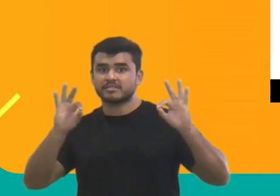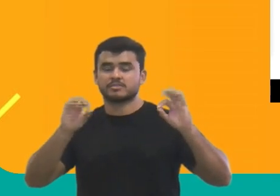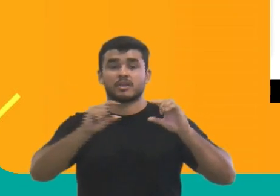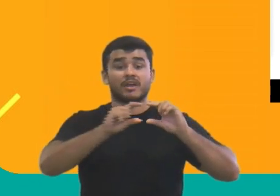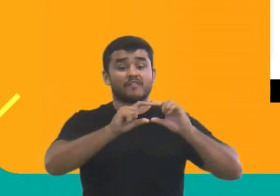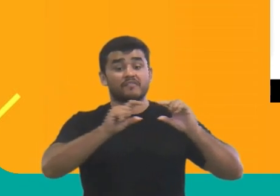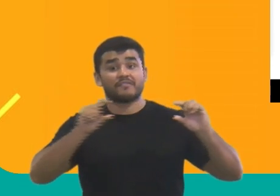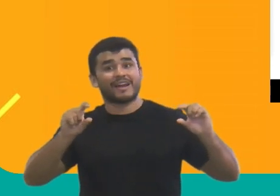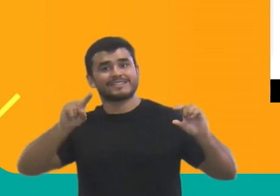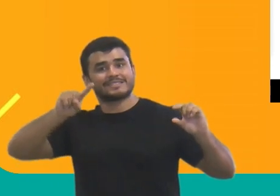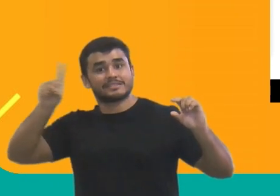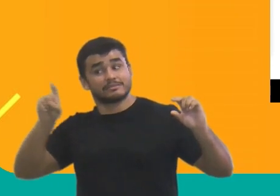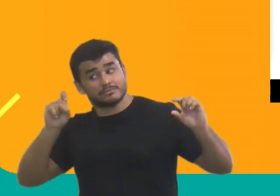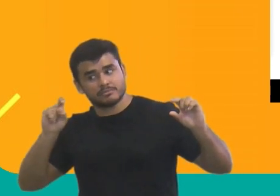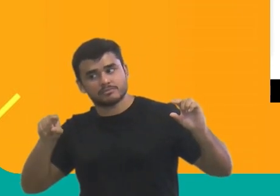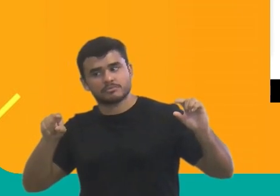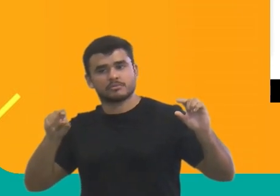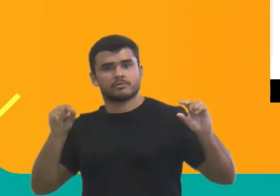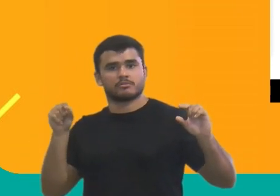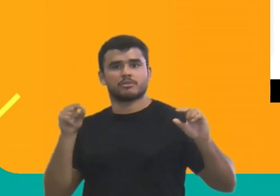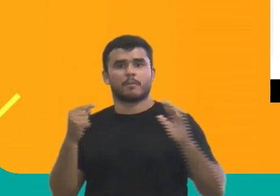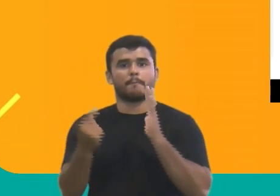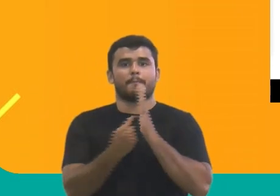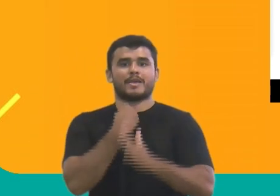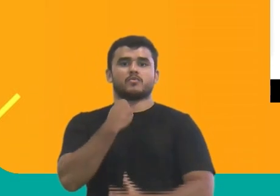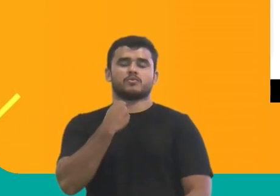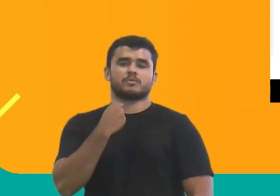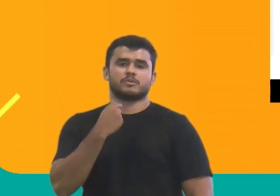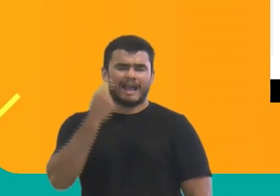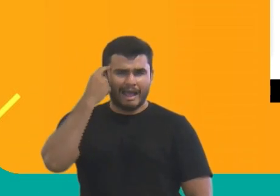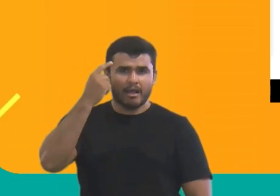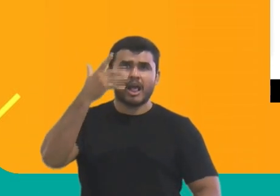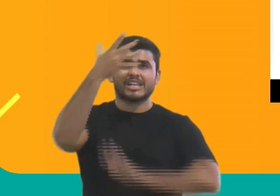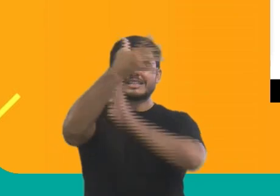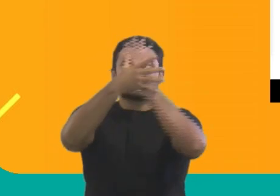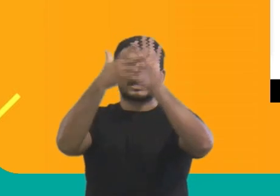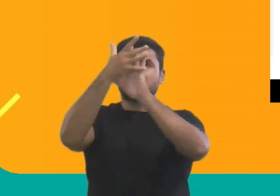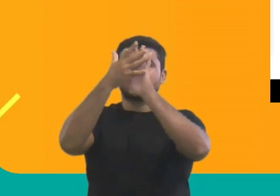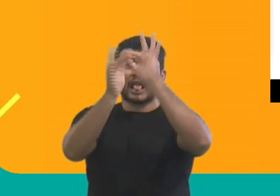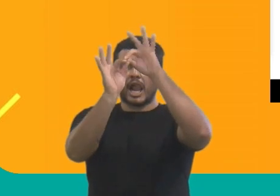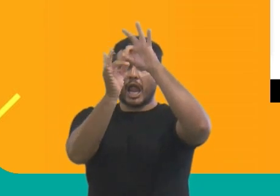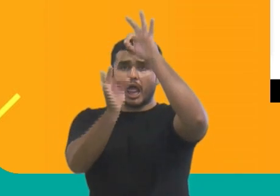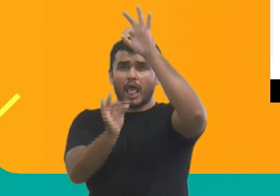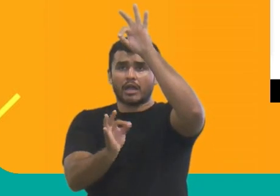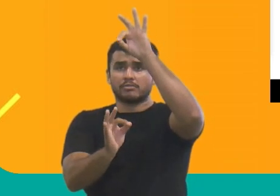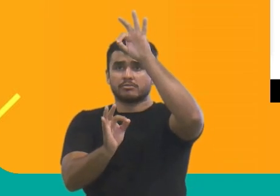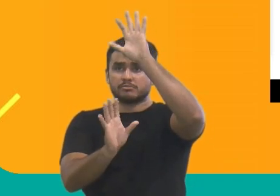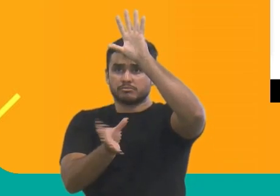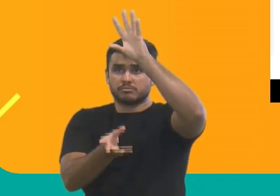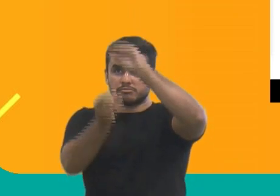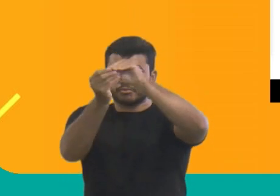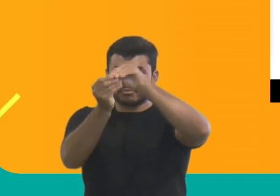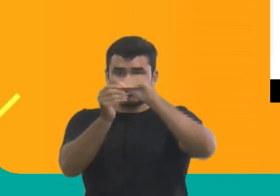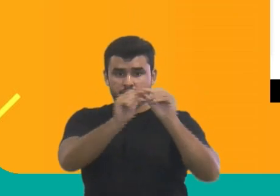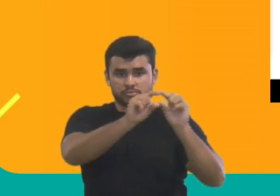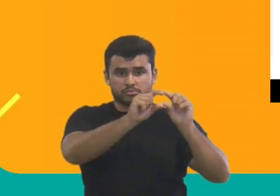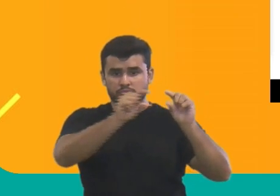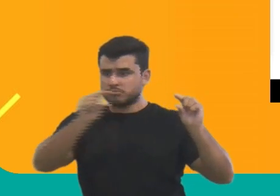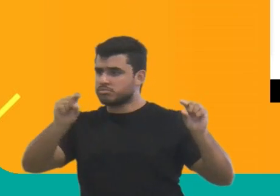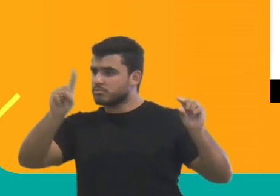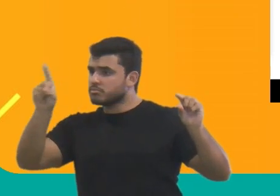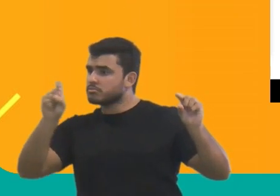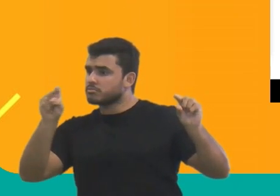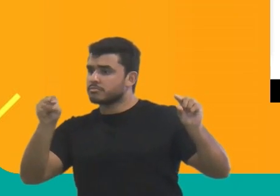quer? Partindo do princípio que ele quer, o que que eu posso fazer com essa parte que eu entendi? E vá resolver sua questão. Não